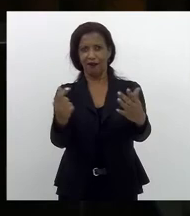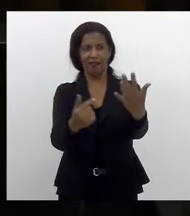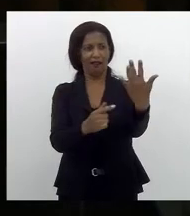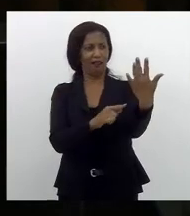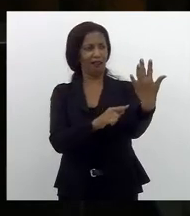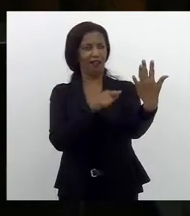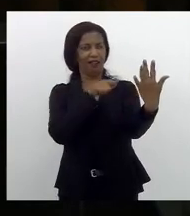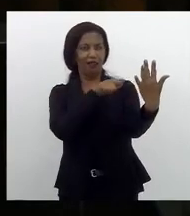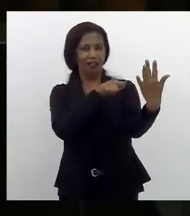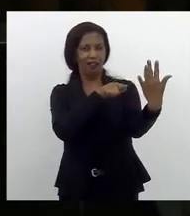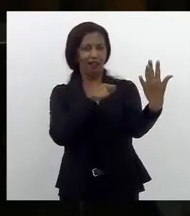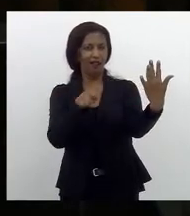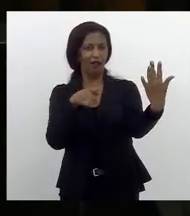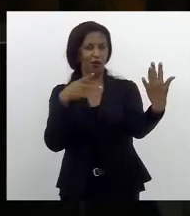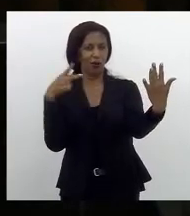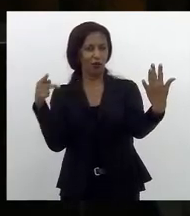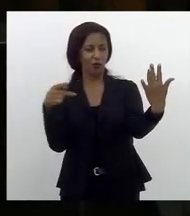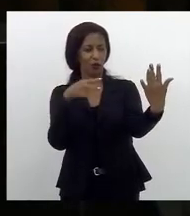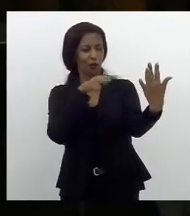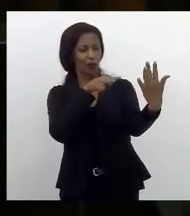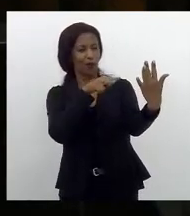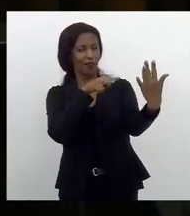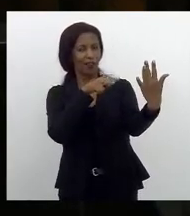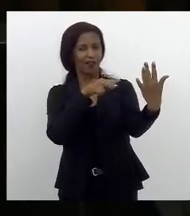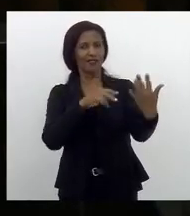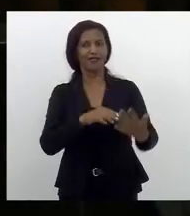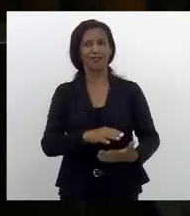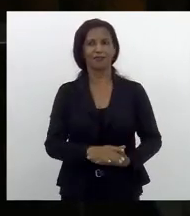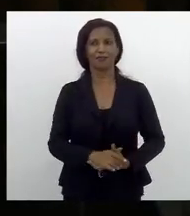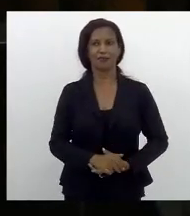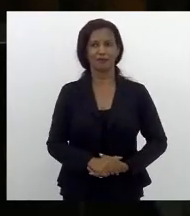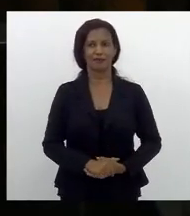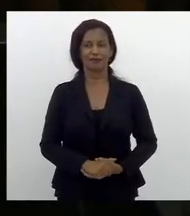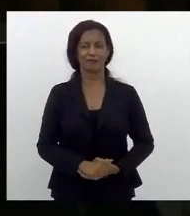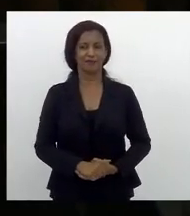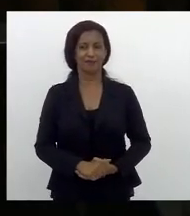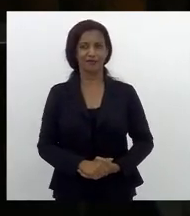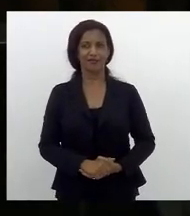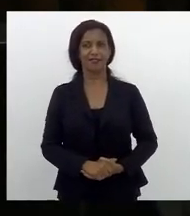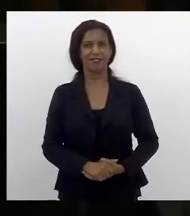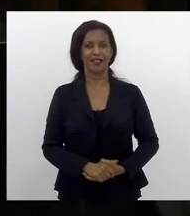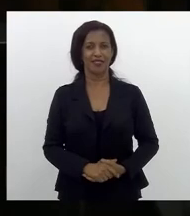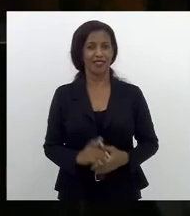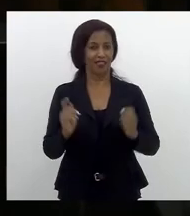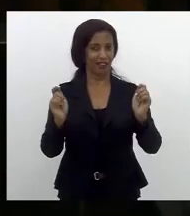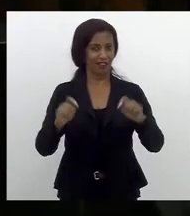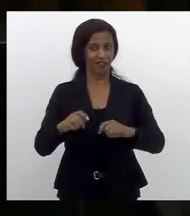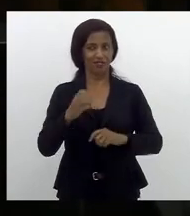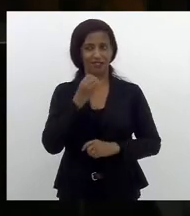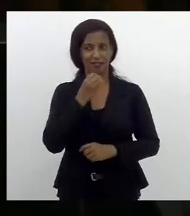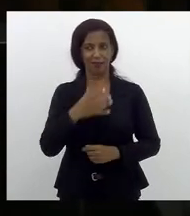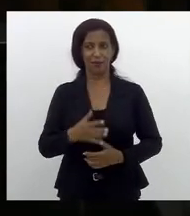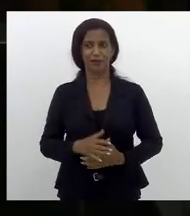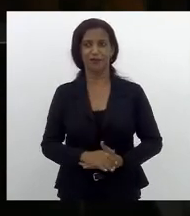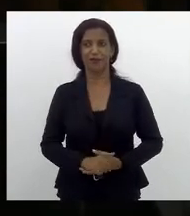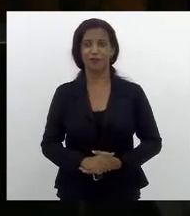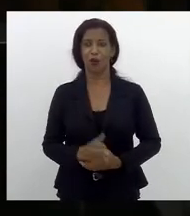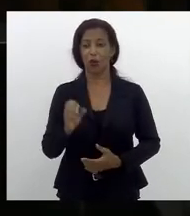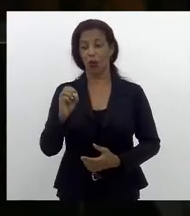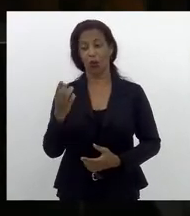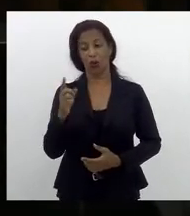Do outro lado, quando a senhora for olhar, peraí, deixa eu fazer. É, acho que vai dar bom. Ou